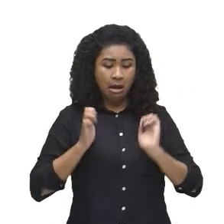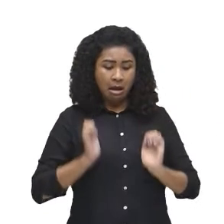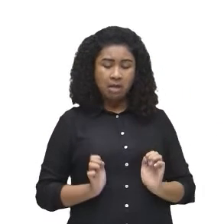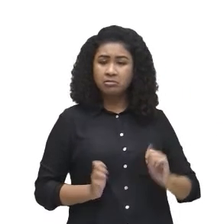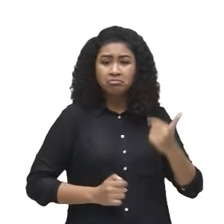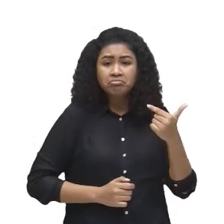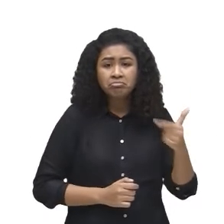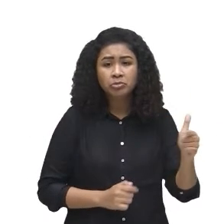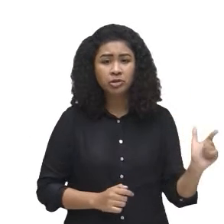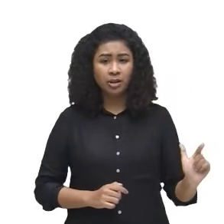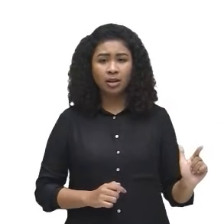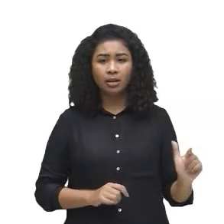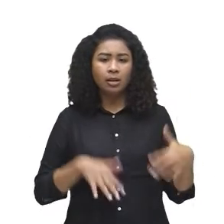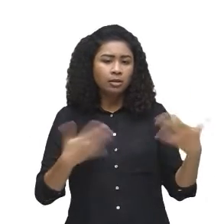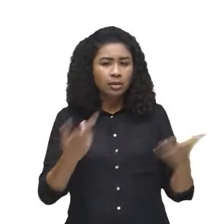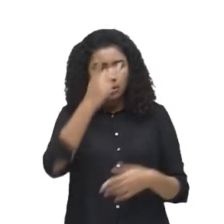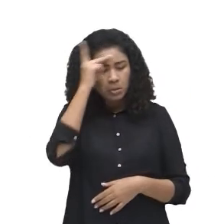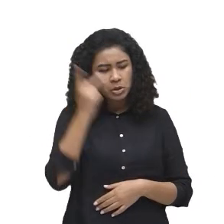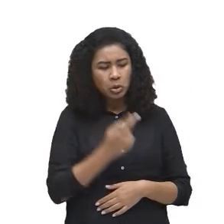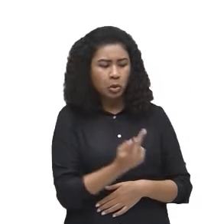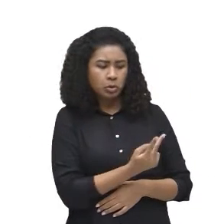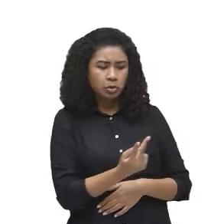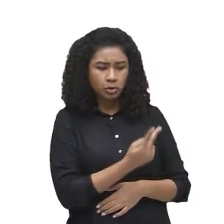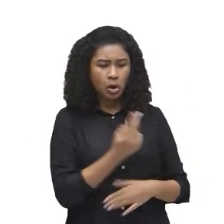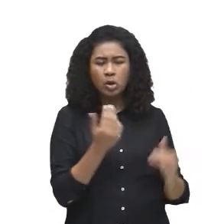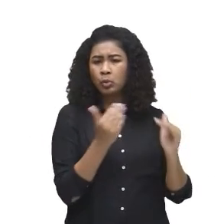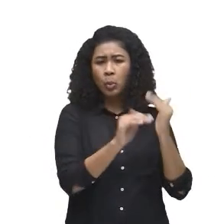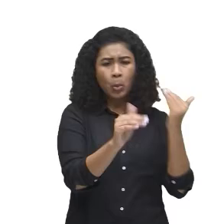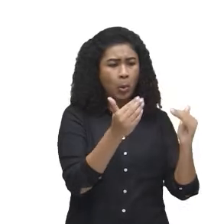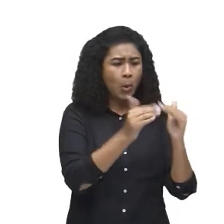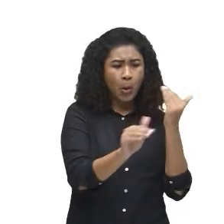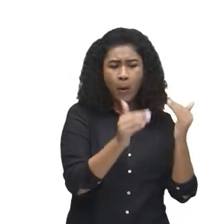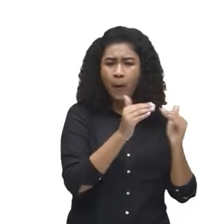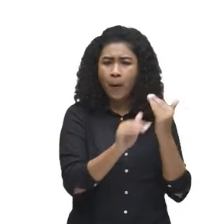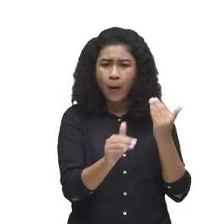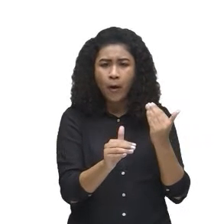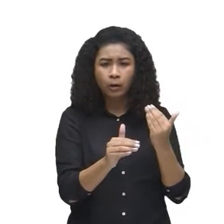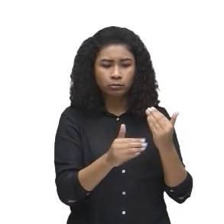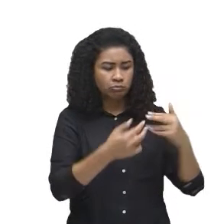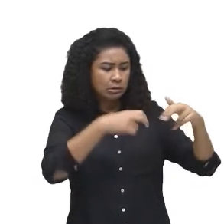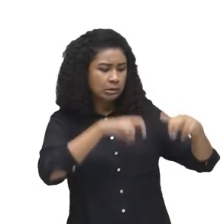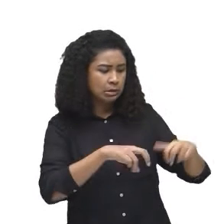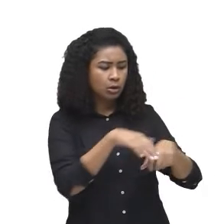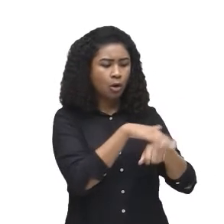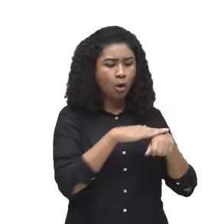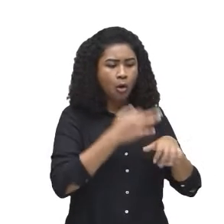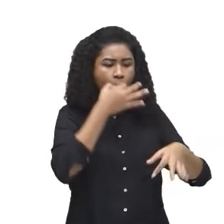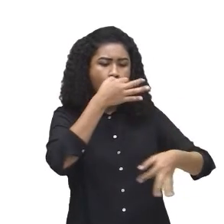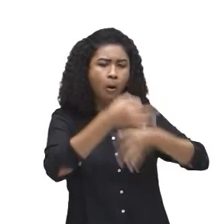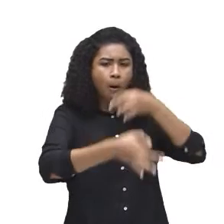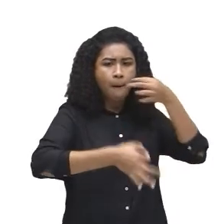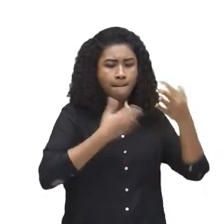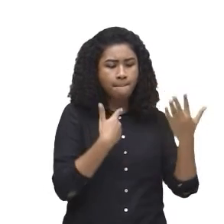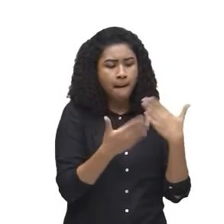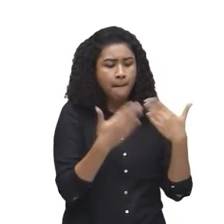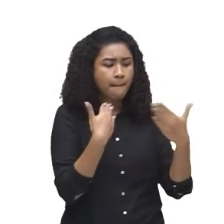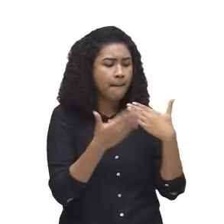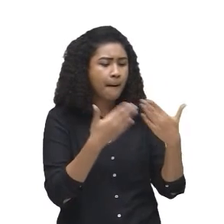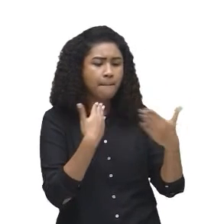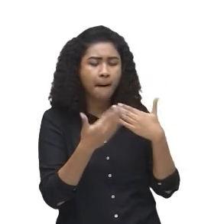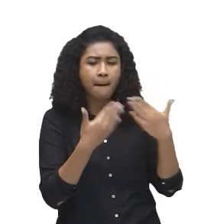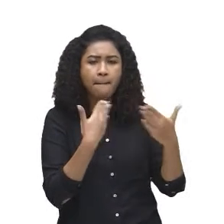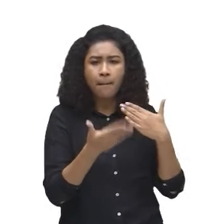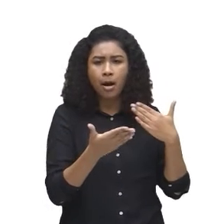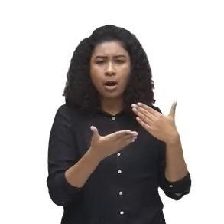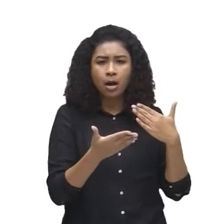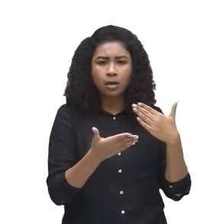não conseguem resolver seus conflitos de forma civilizada, utilizando argumentos. E aí um quer impor ao